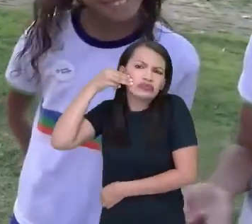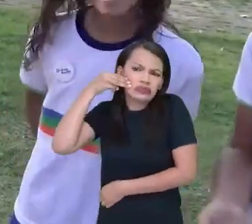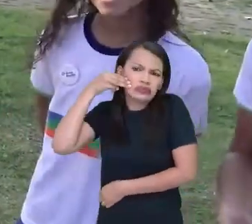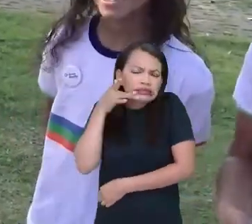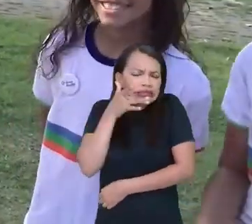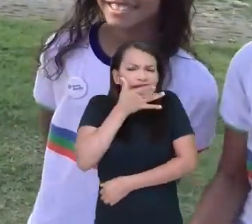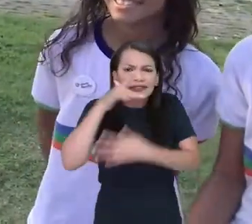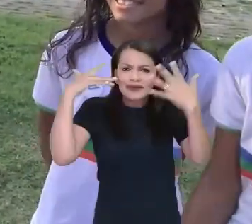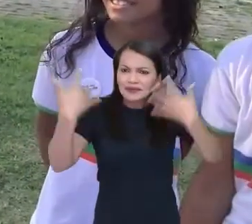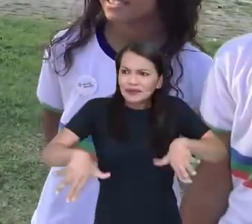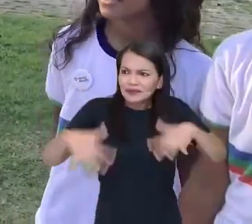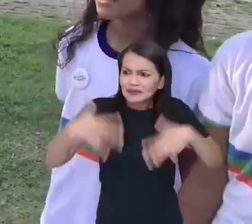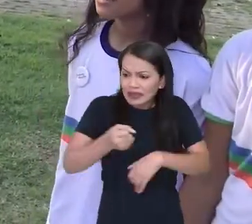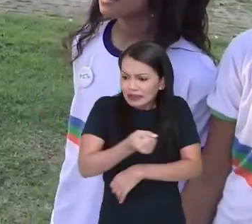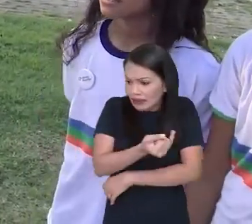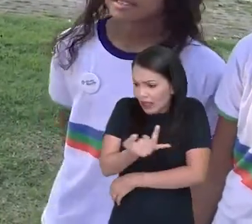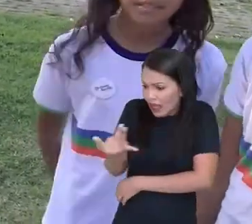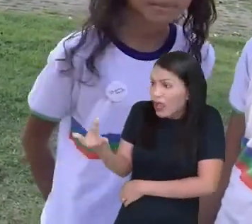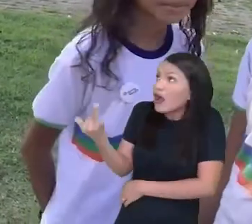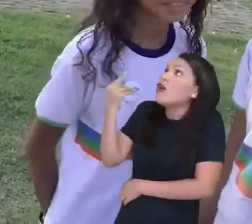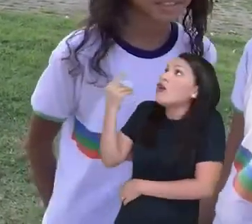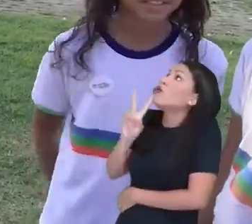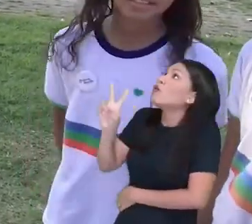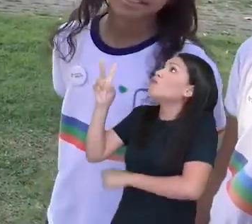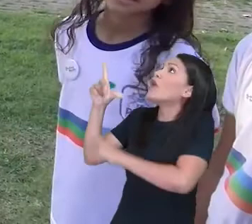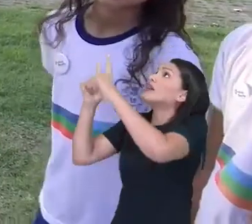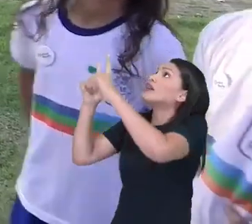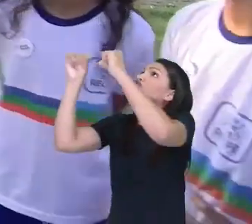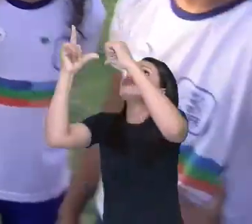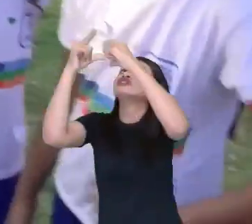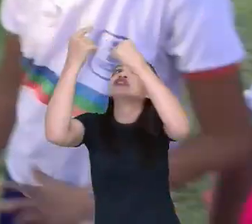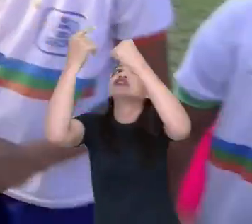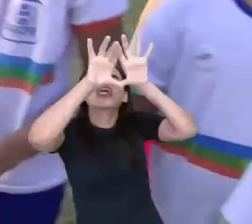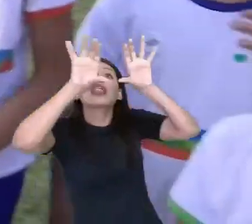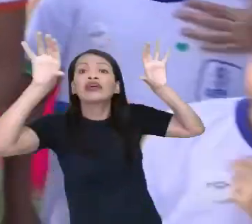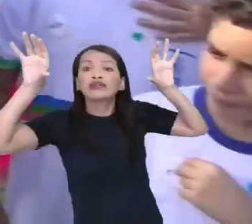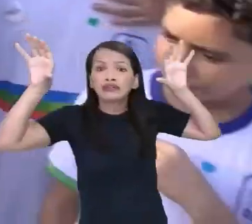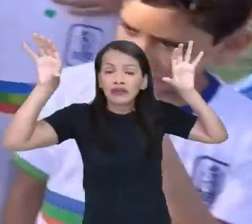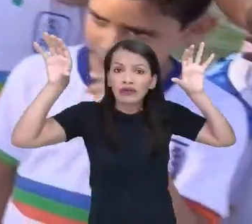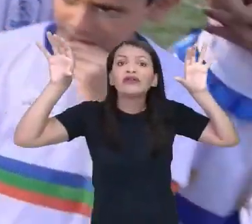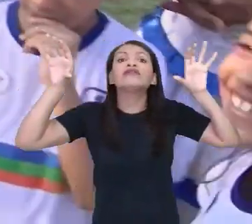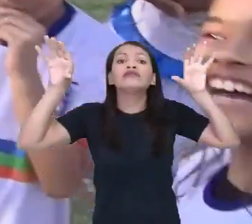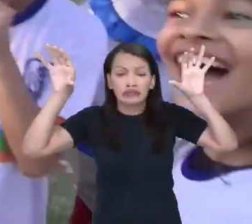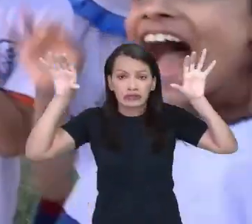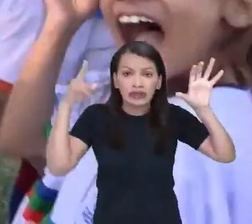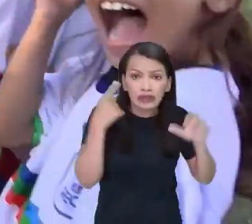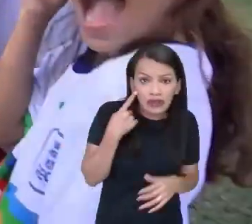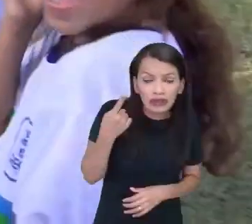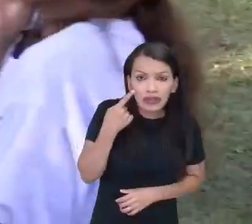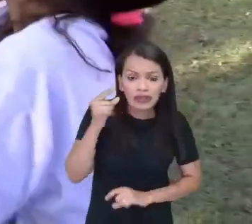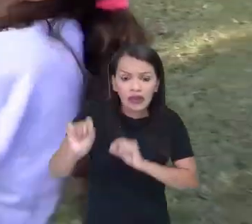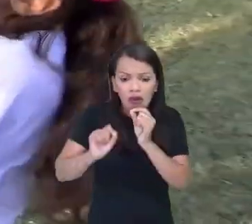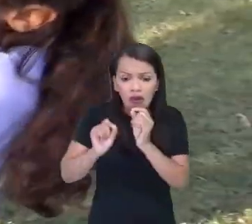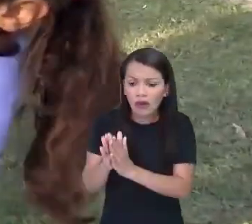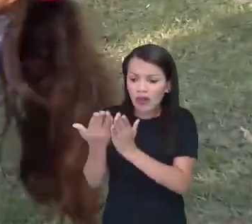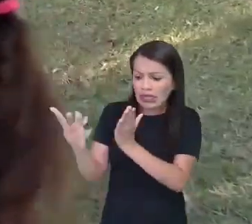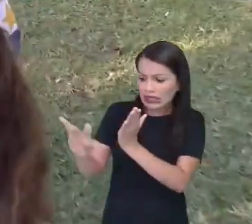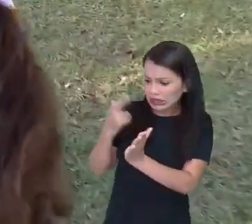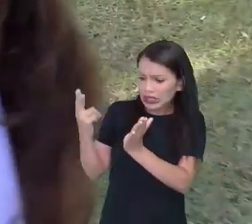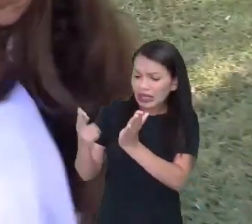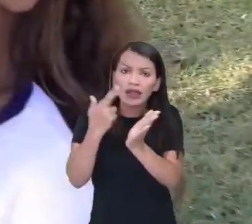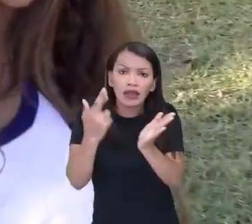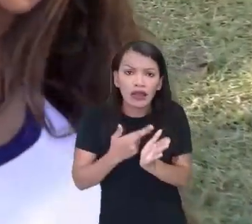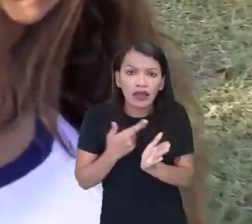toa, contar as estrelas do céu. Ficar lendo uma revistinha,